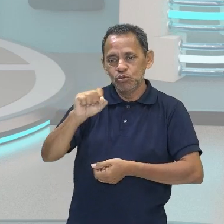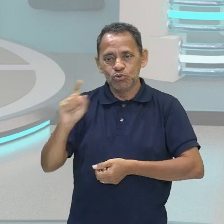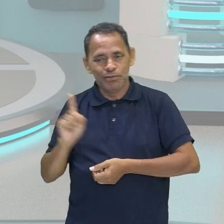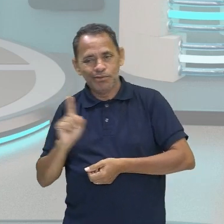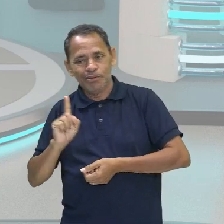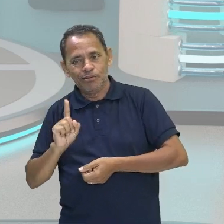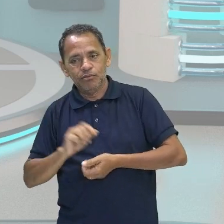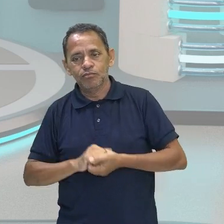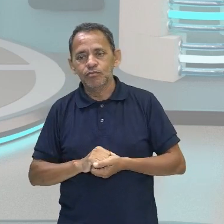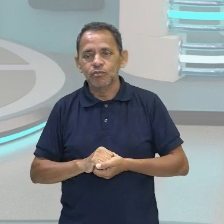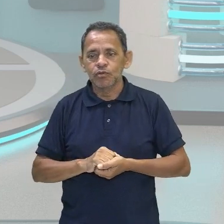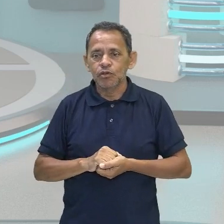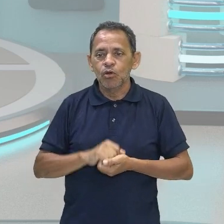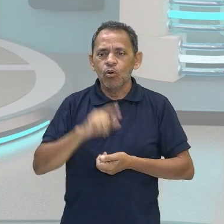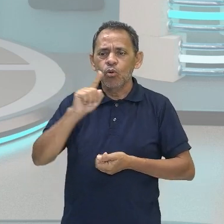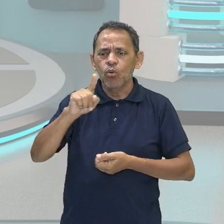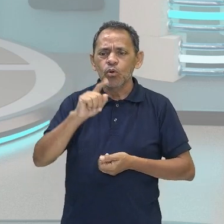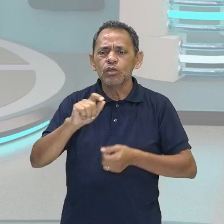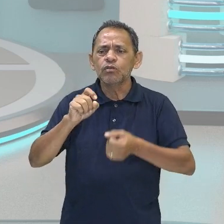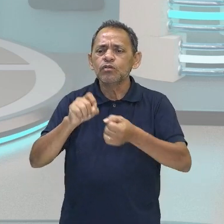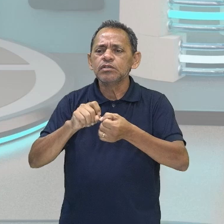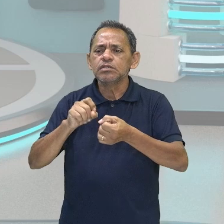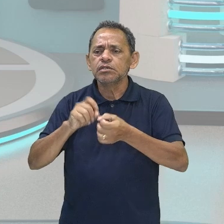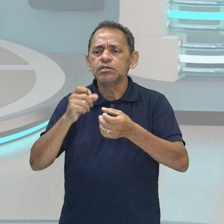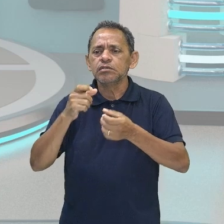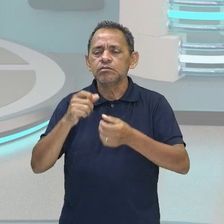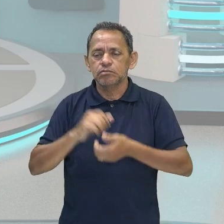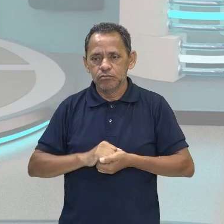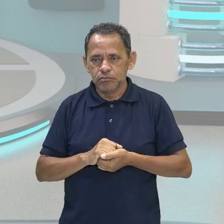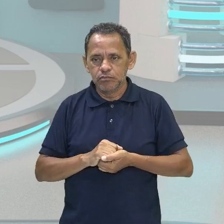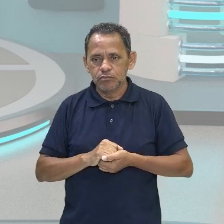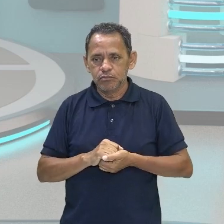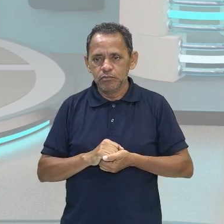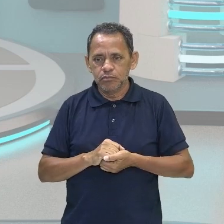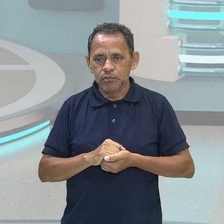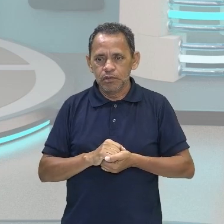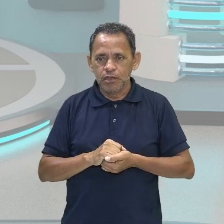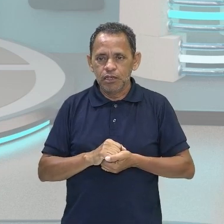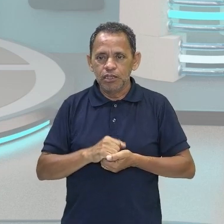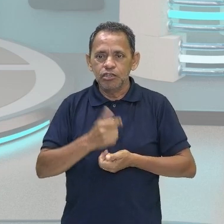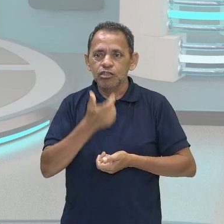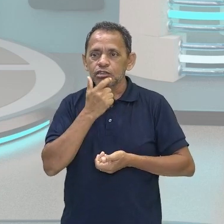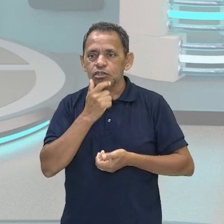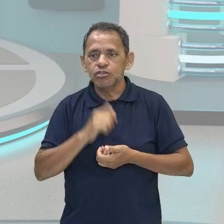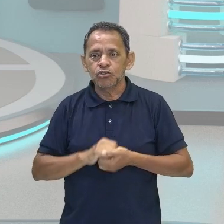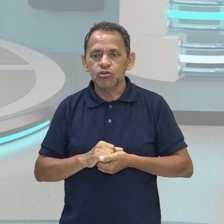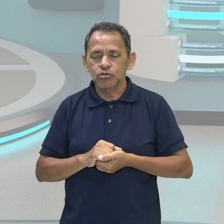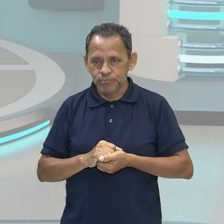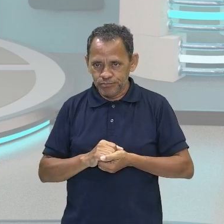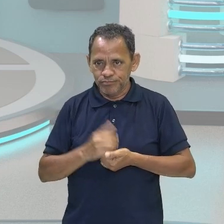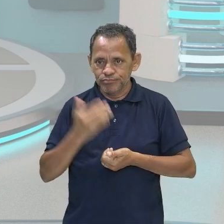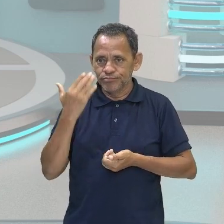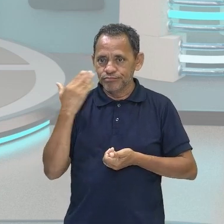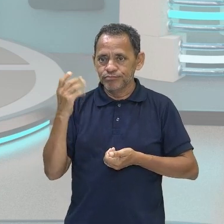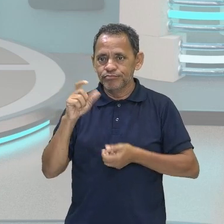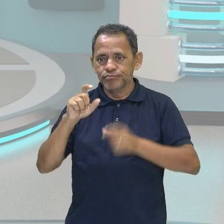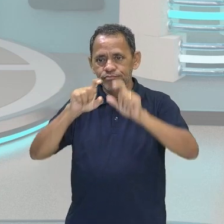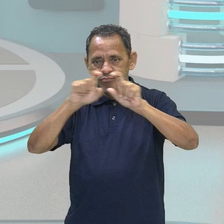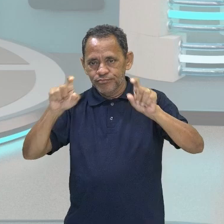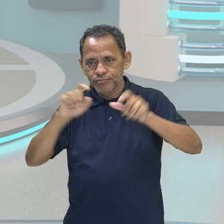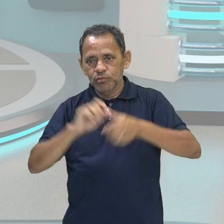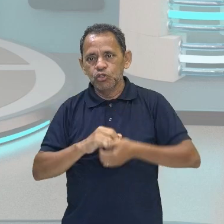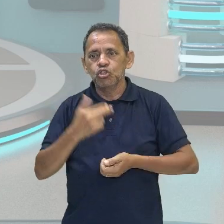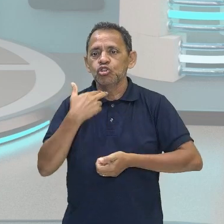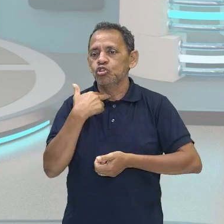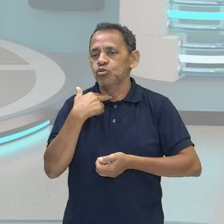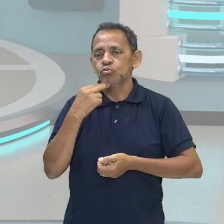exemplo, o que você está fazendo? Se eu pergunto para você o que você está fazendo, em inglês, what are you doing? Você não pode responder